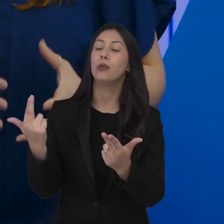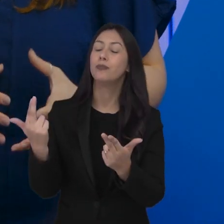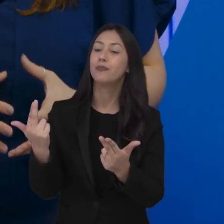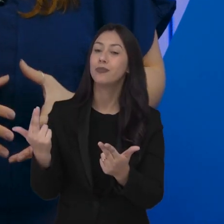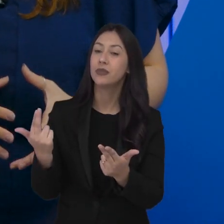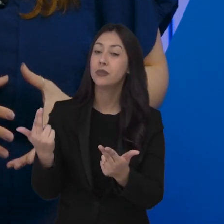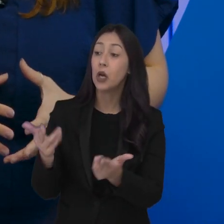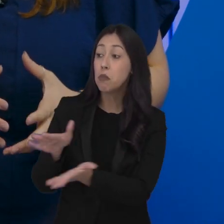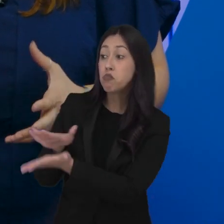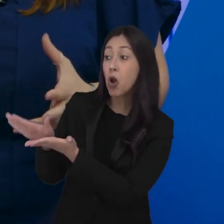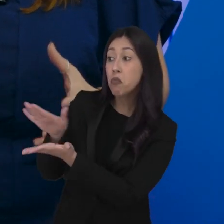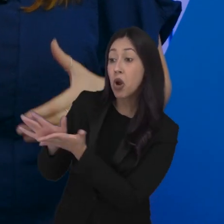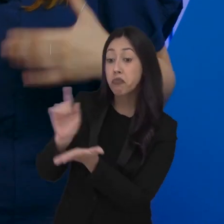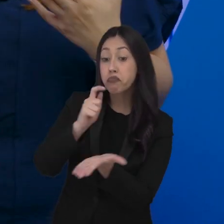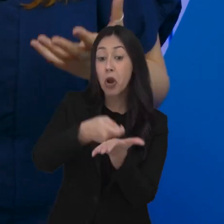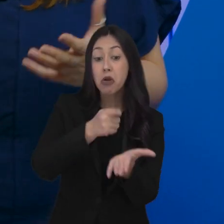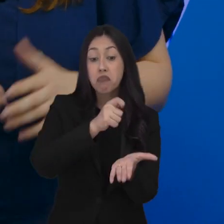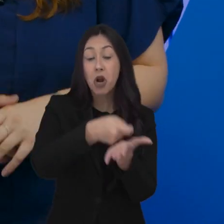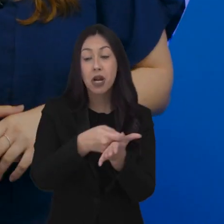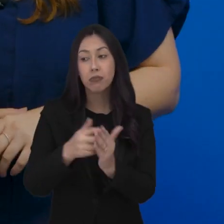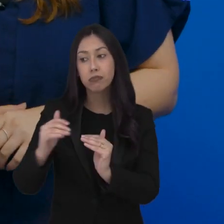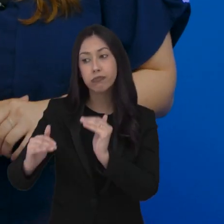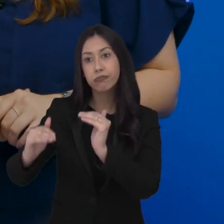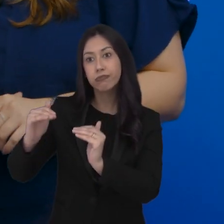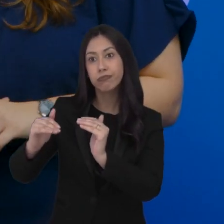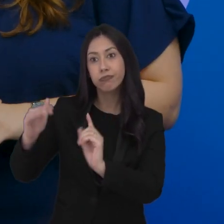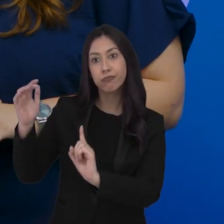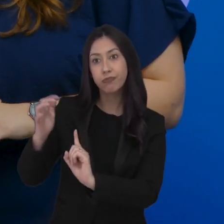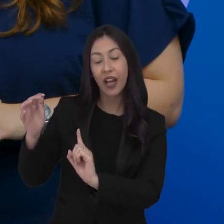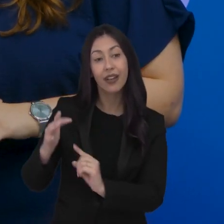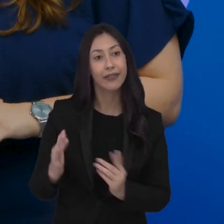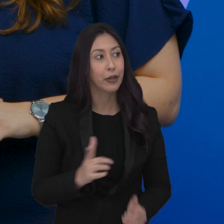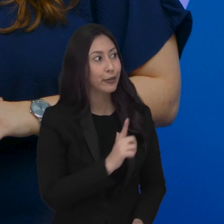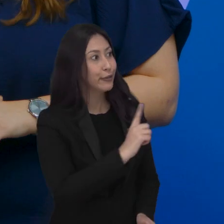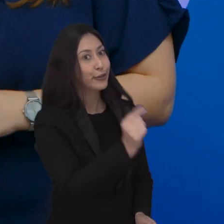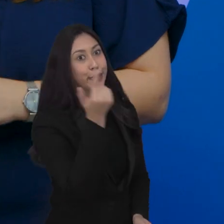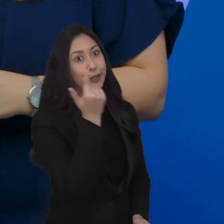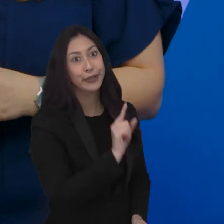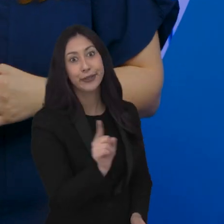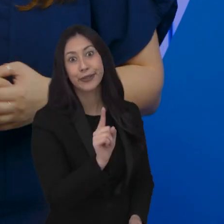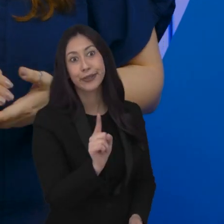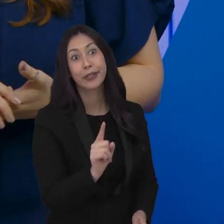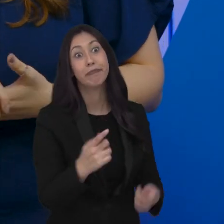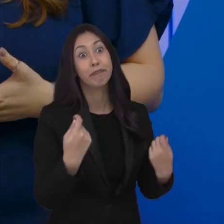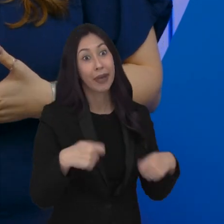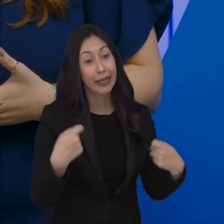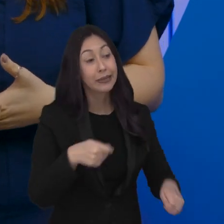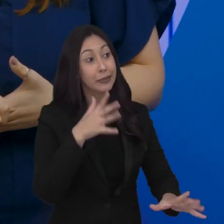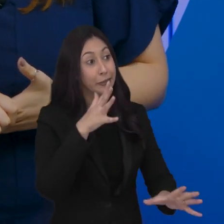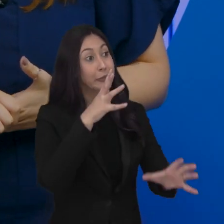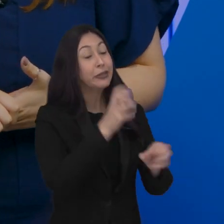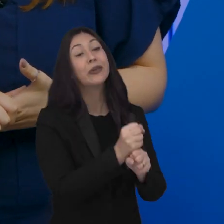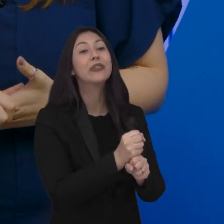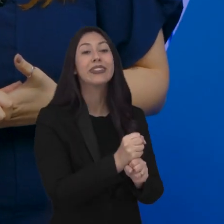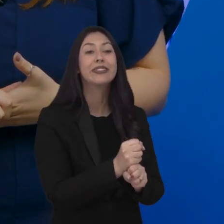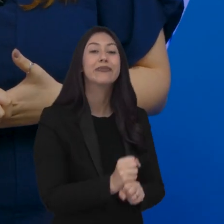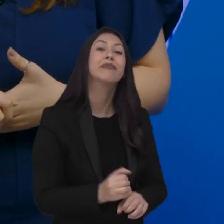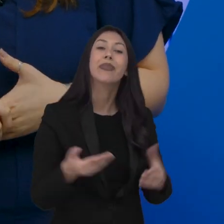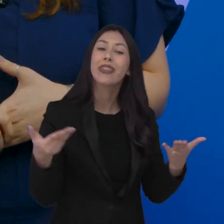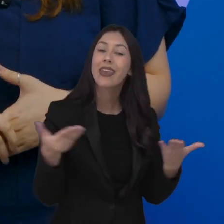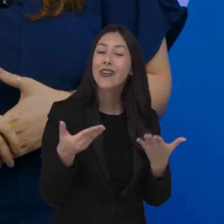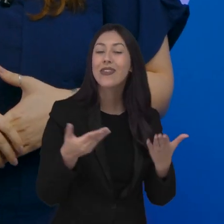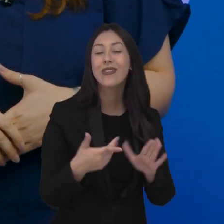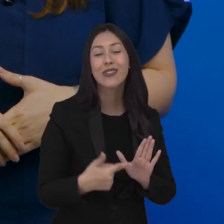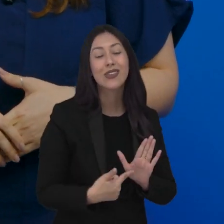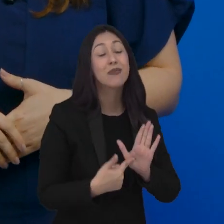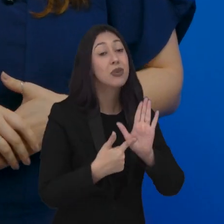manter o equilíbrio das contas impacta toda a população. Não tem como fugir disso, né, Marina? Não tem. Dessa conta, dessa matemática. Agora a